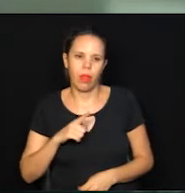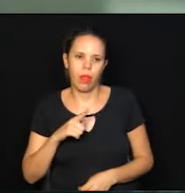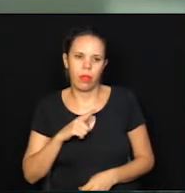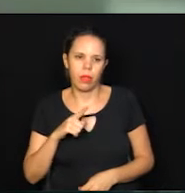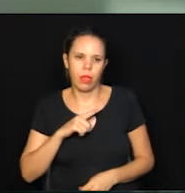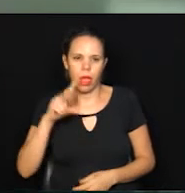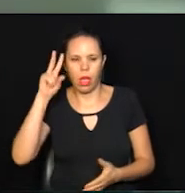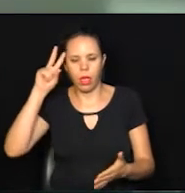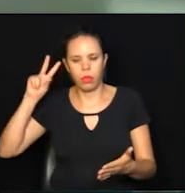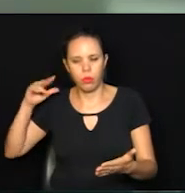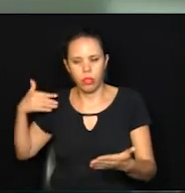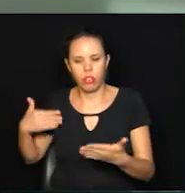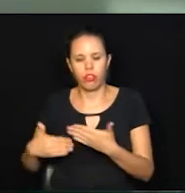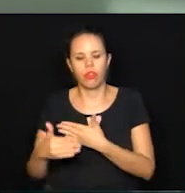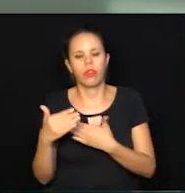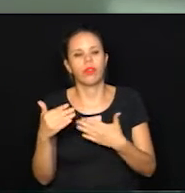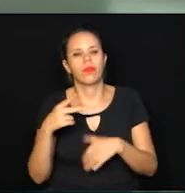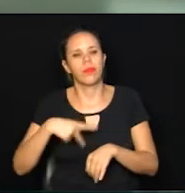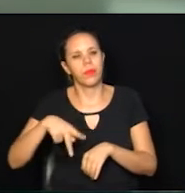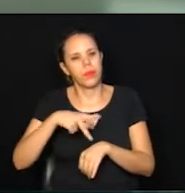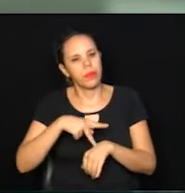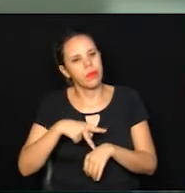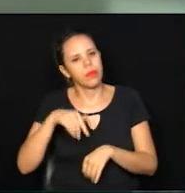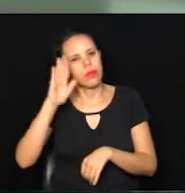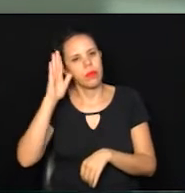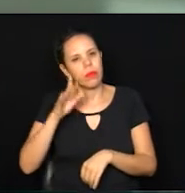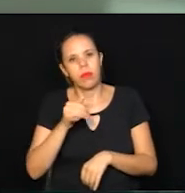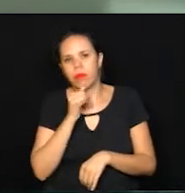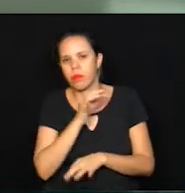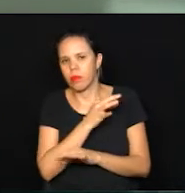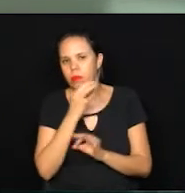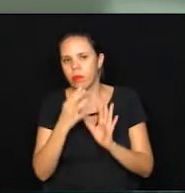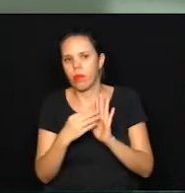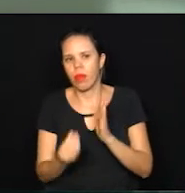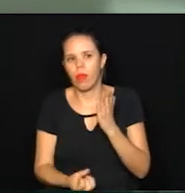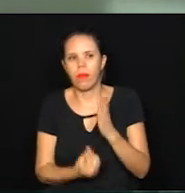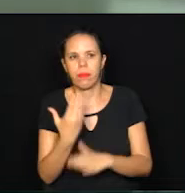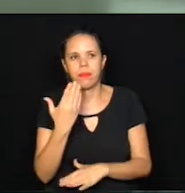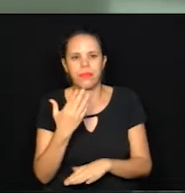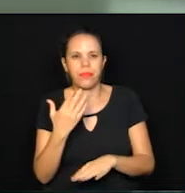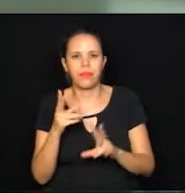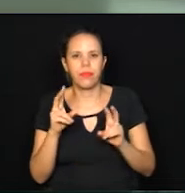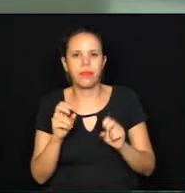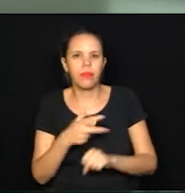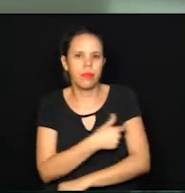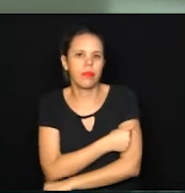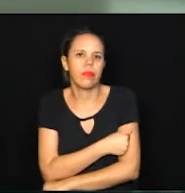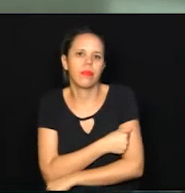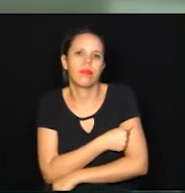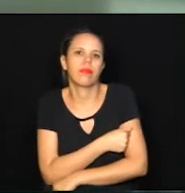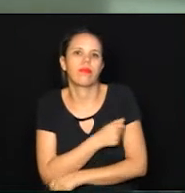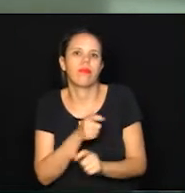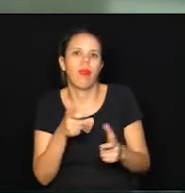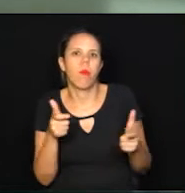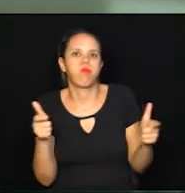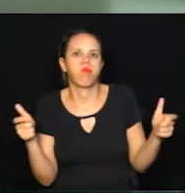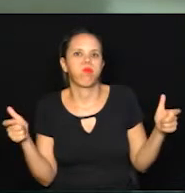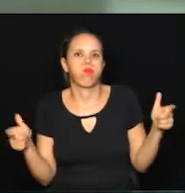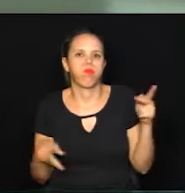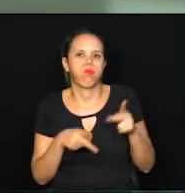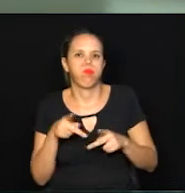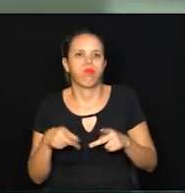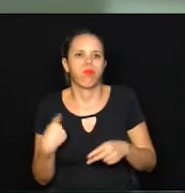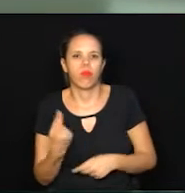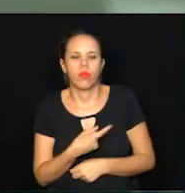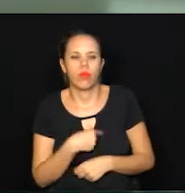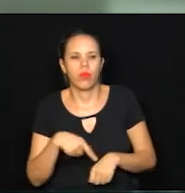sempre foi um dos países exemplares na questão de vacinação em massa.